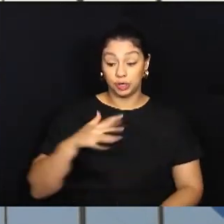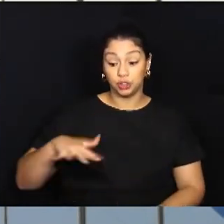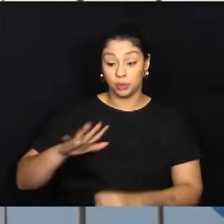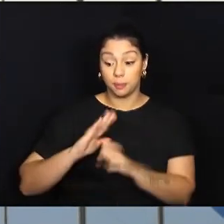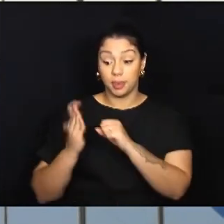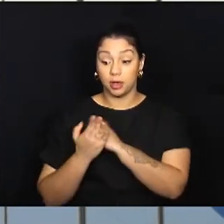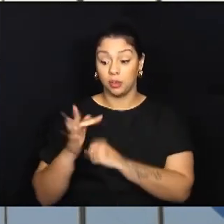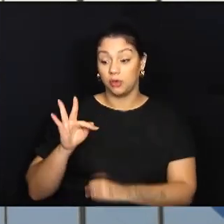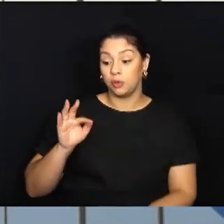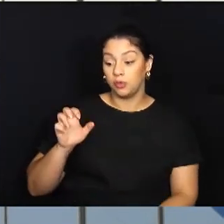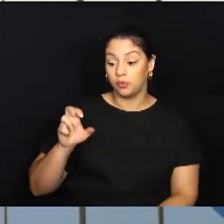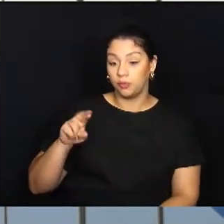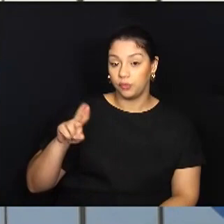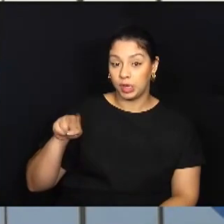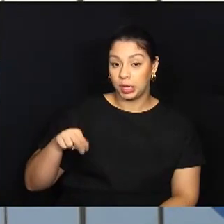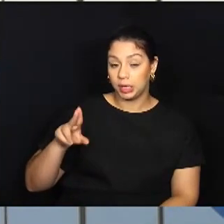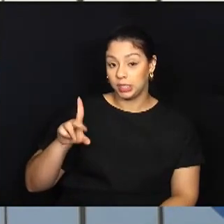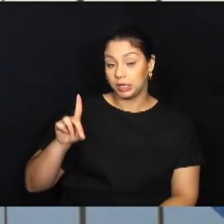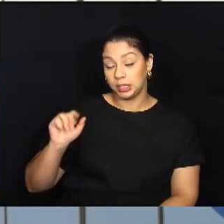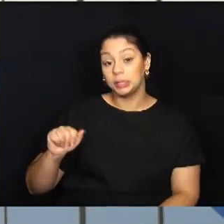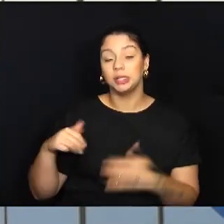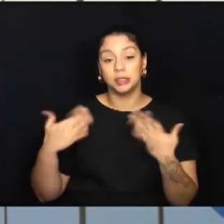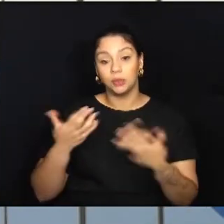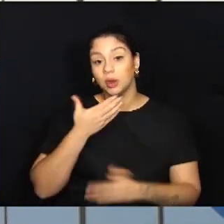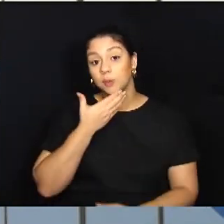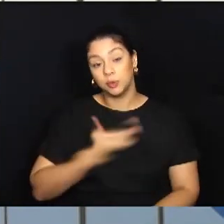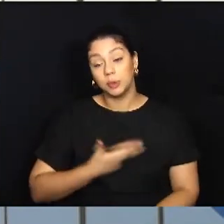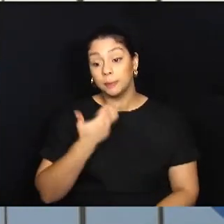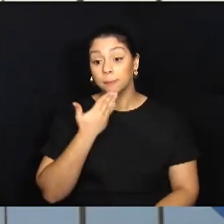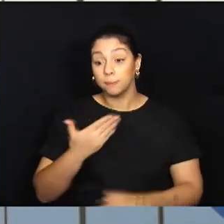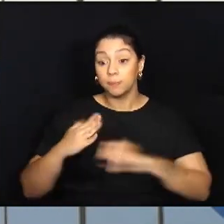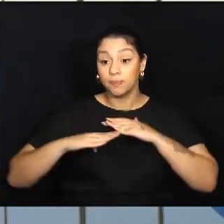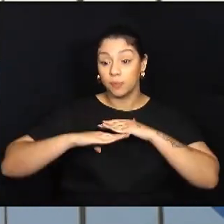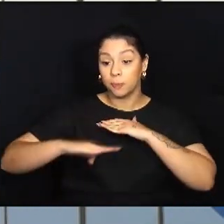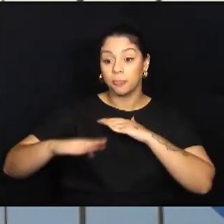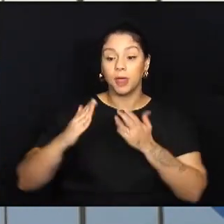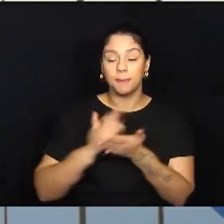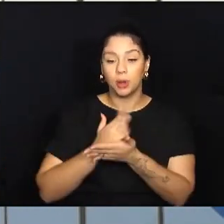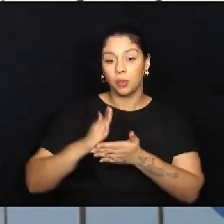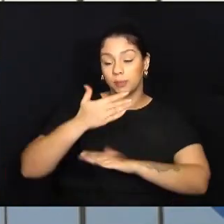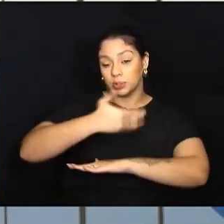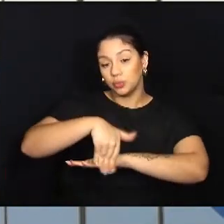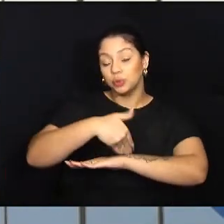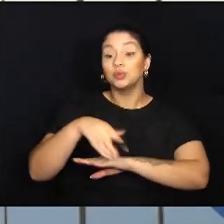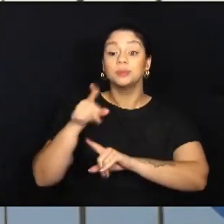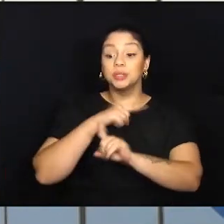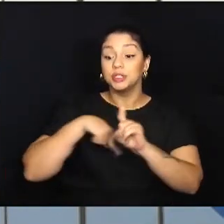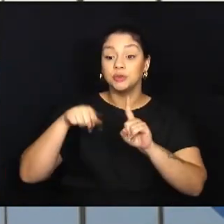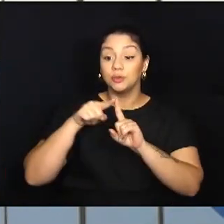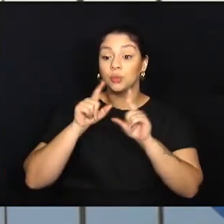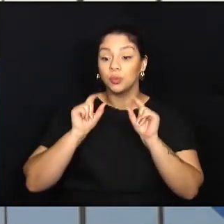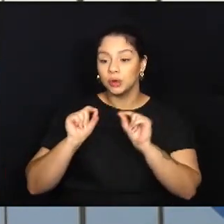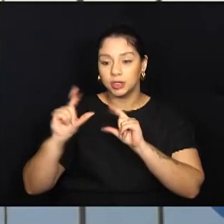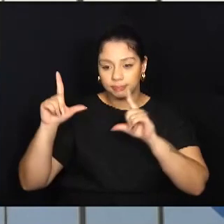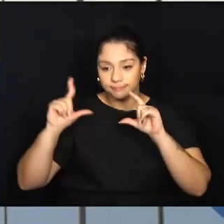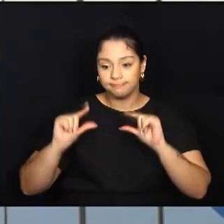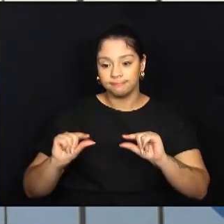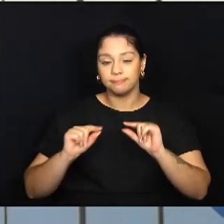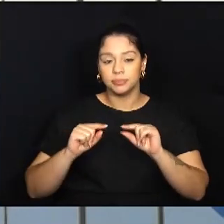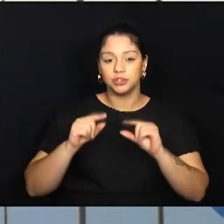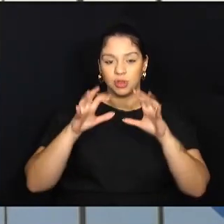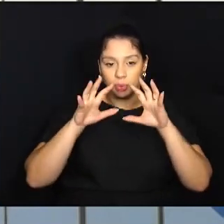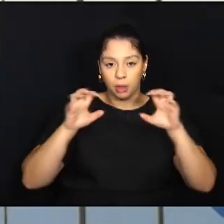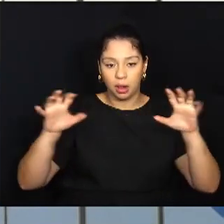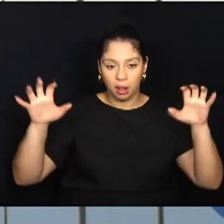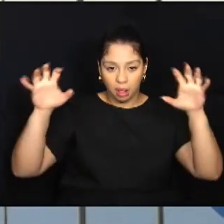vereador Carmo Luiz solicitou asfaltamento para algumas ruas com o objetivo de diminuir a poeira e a